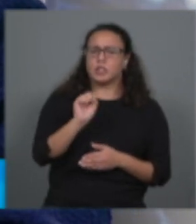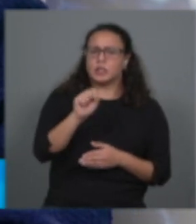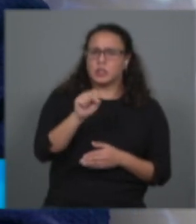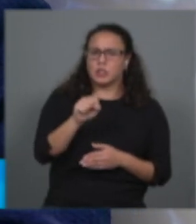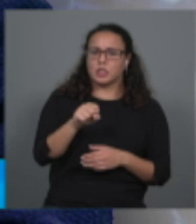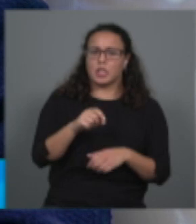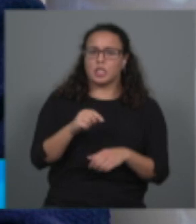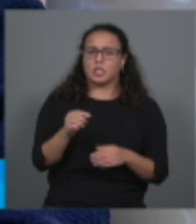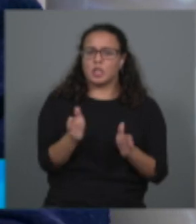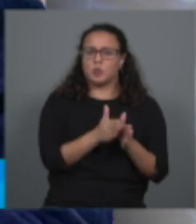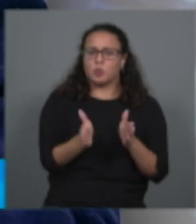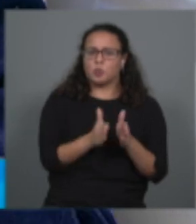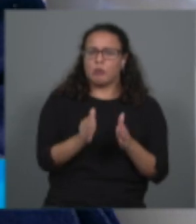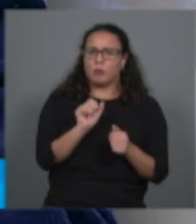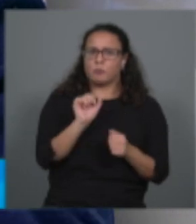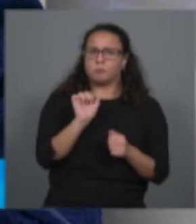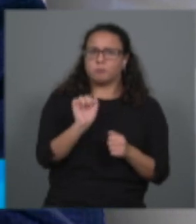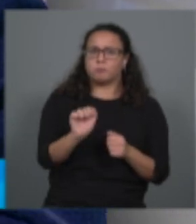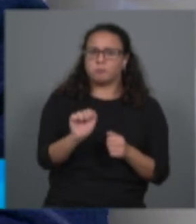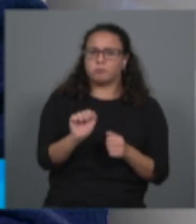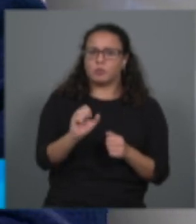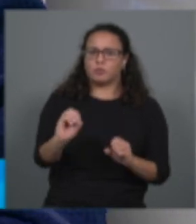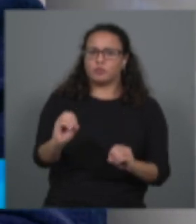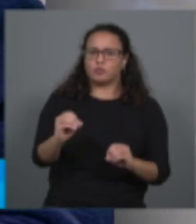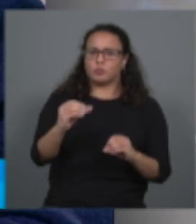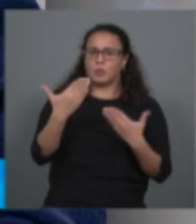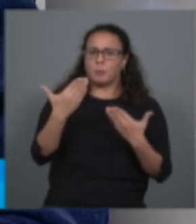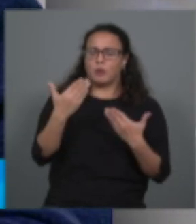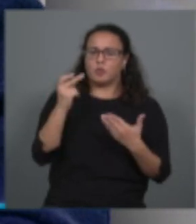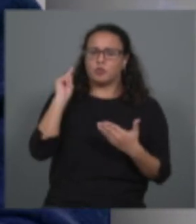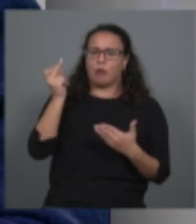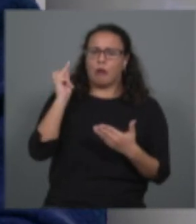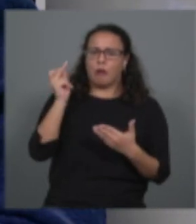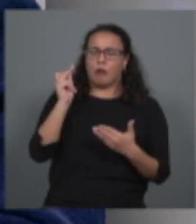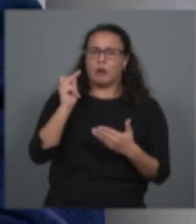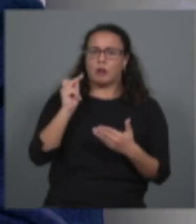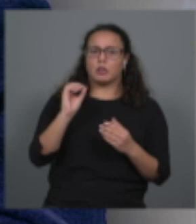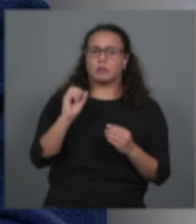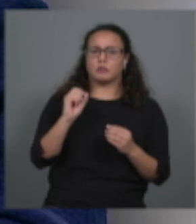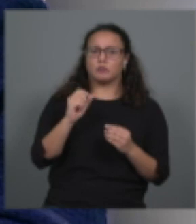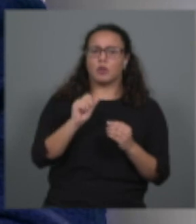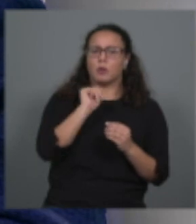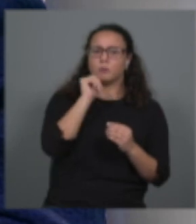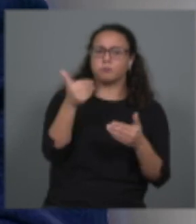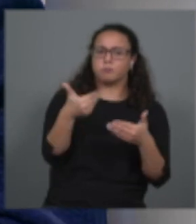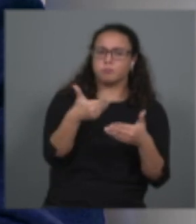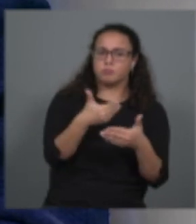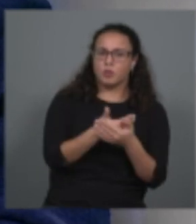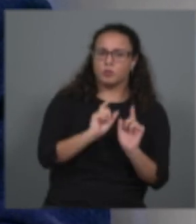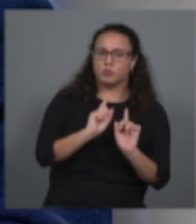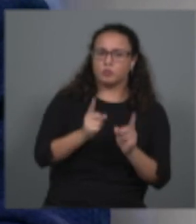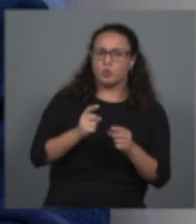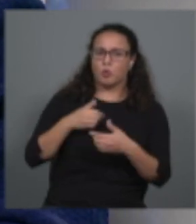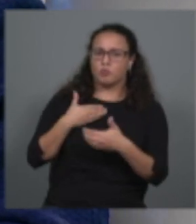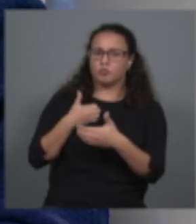por santo, nos primeiros anos depois da morte, enquanto o processo começou, e eu julgava